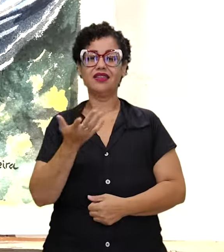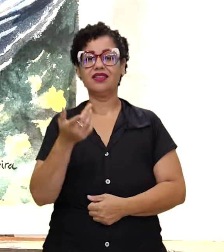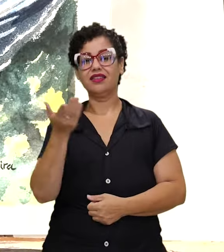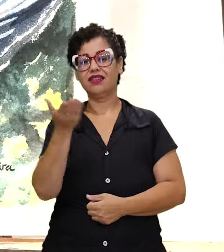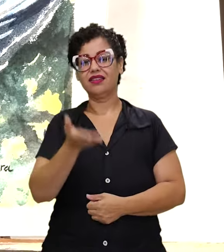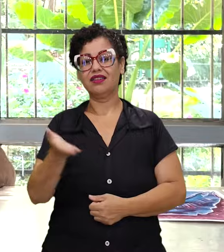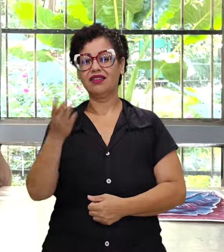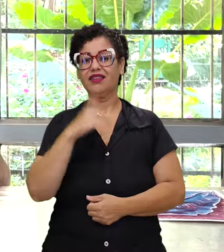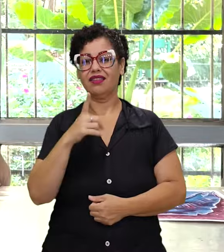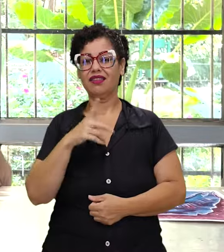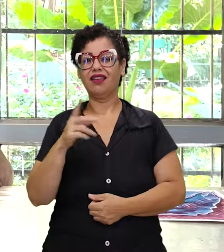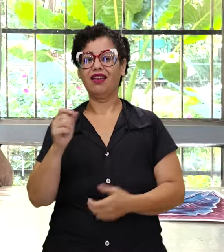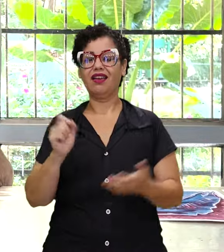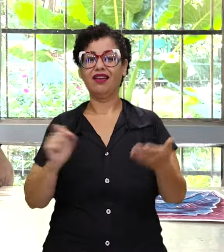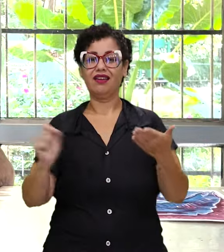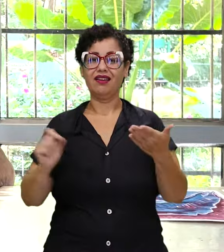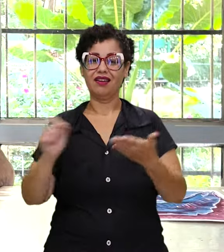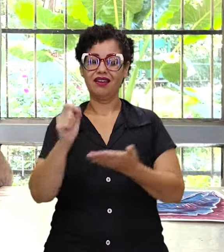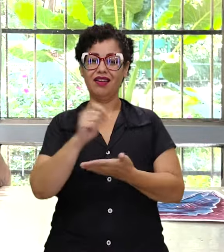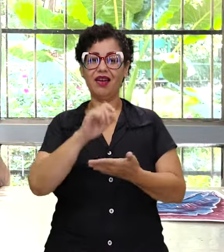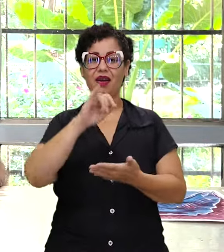um grafismo da cultura